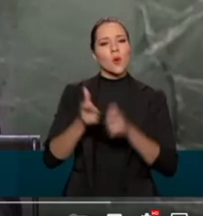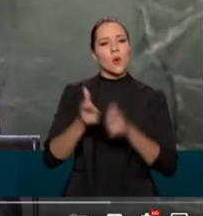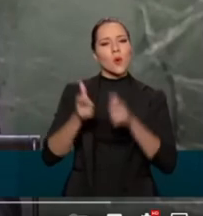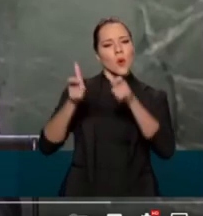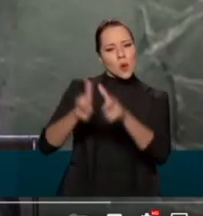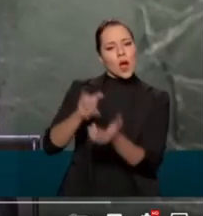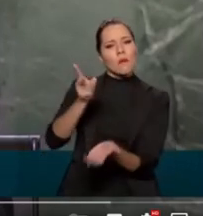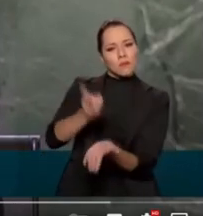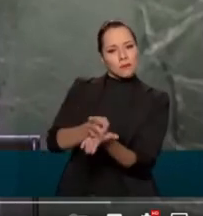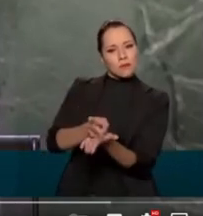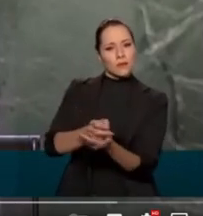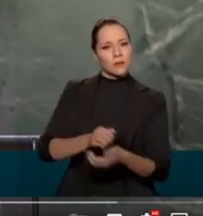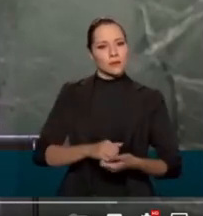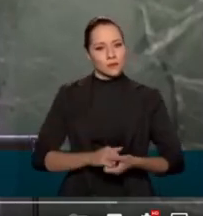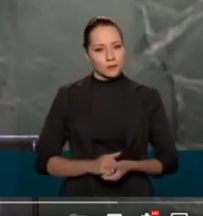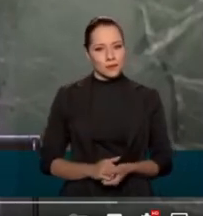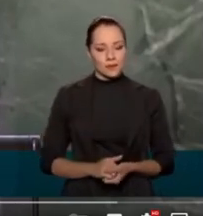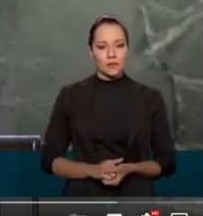brasileira